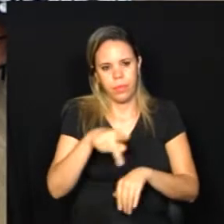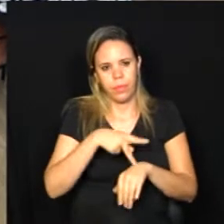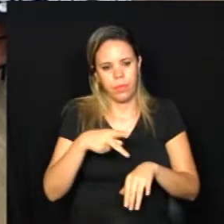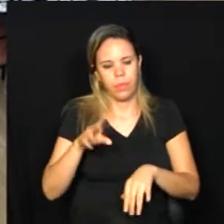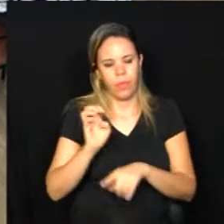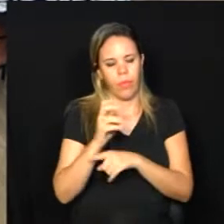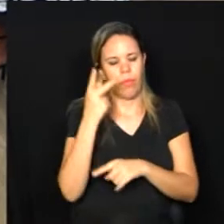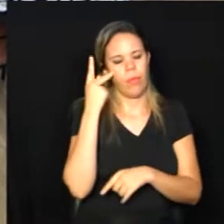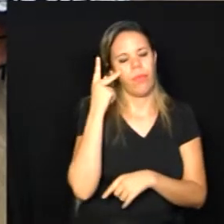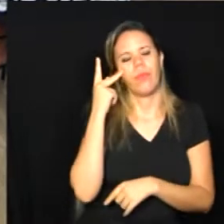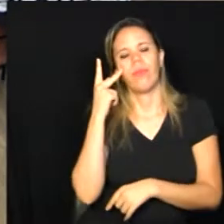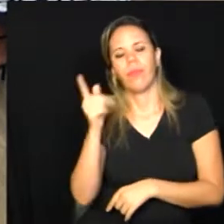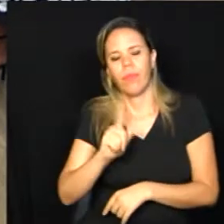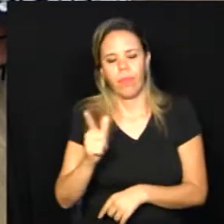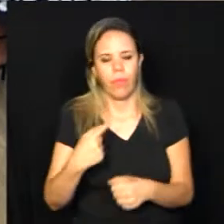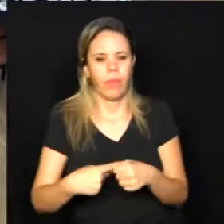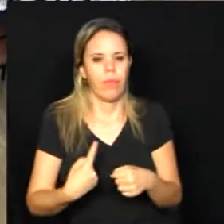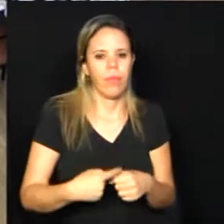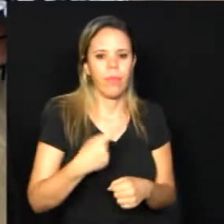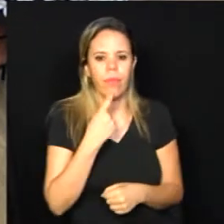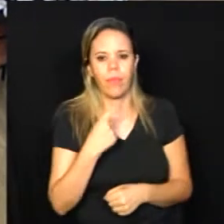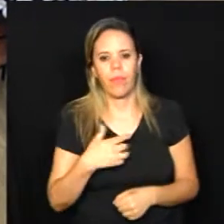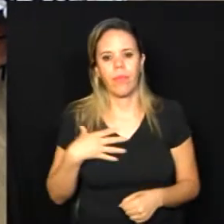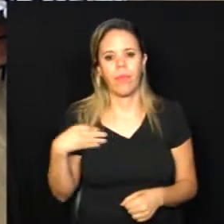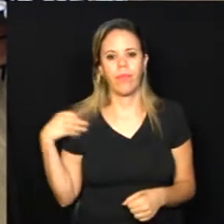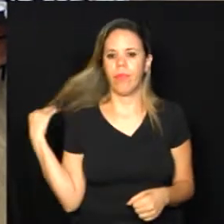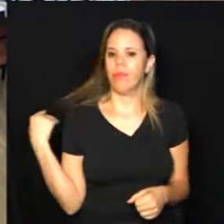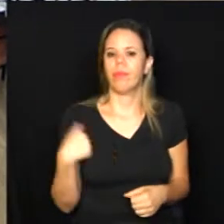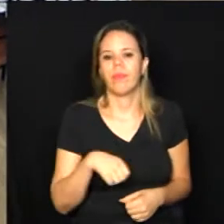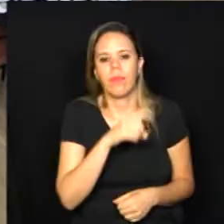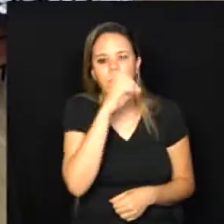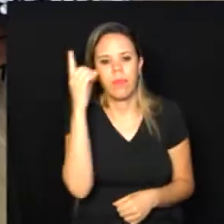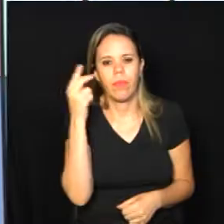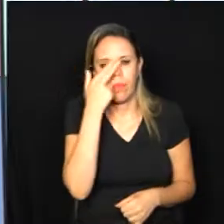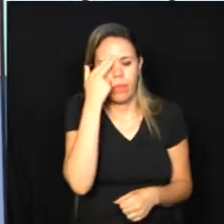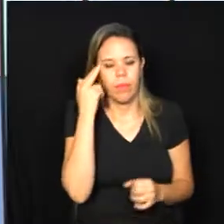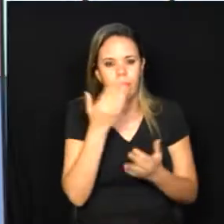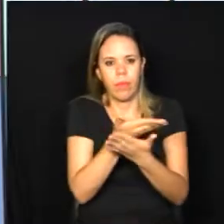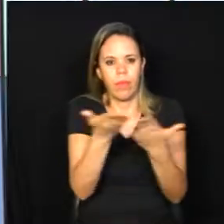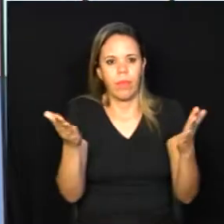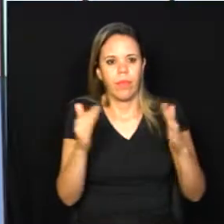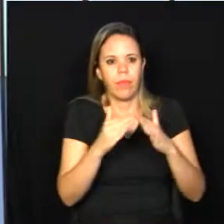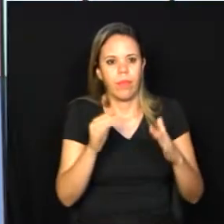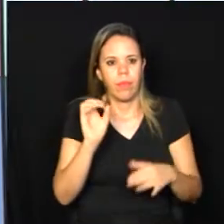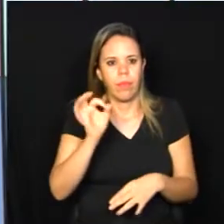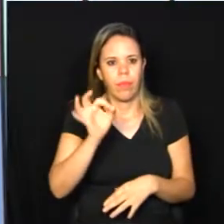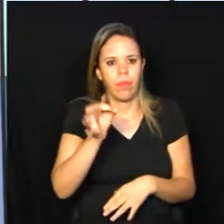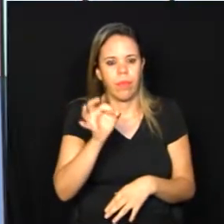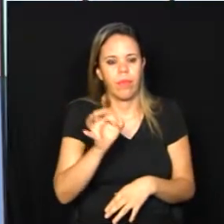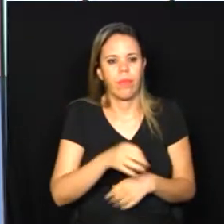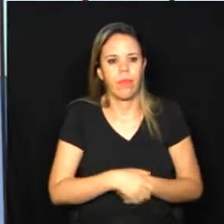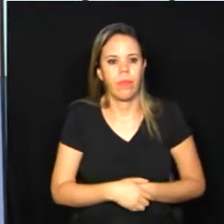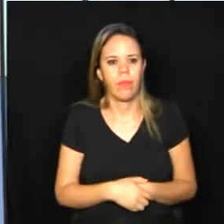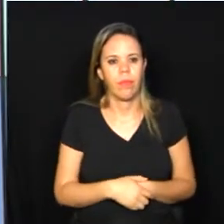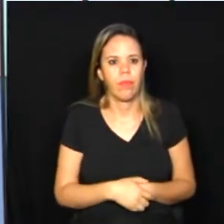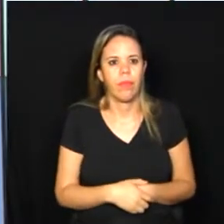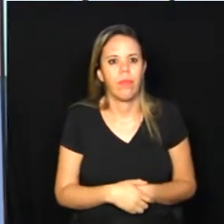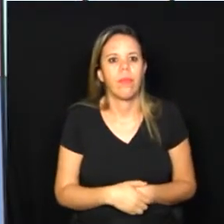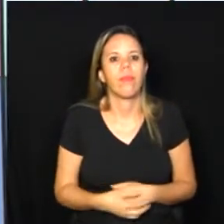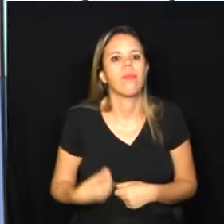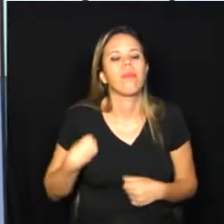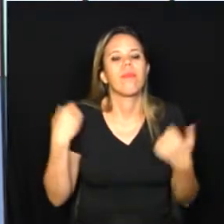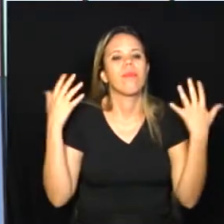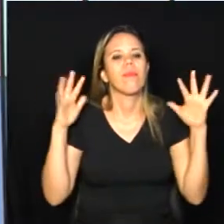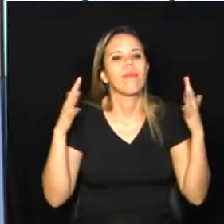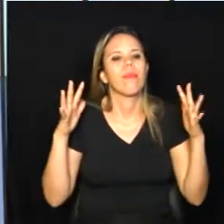de São Paulo e, claro, no município de Campinas, Mirna. Bom dia, Gabriel. Bom dia você aí de casa. É isso mesmo. Olha, a gente está